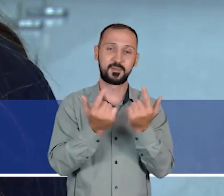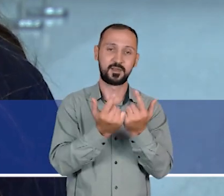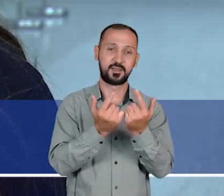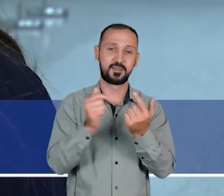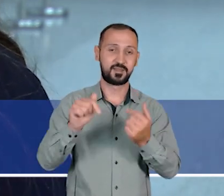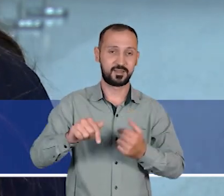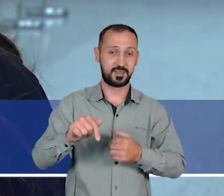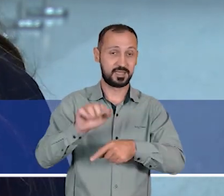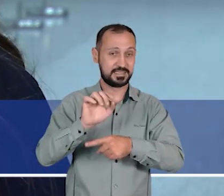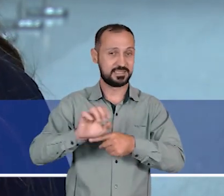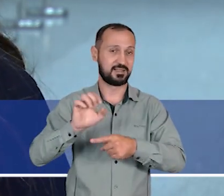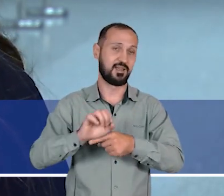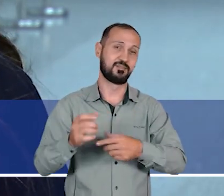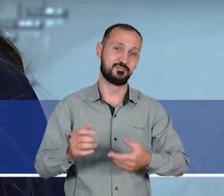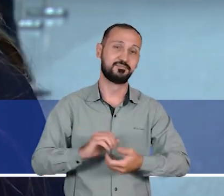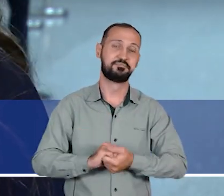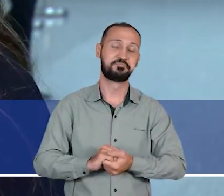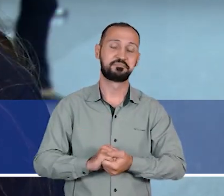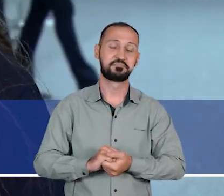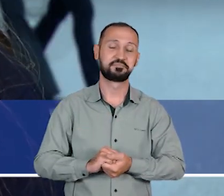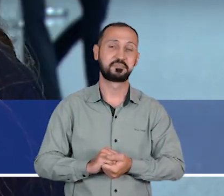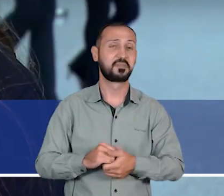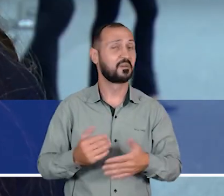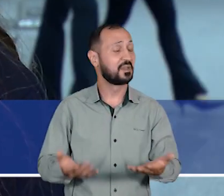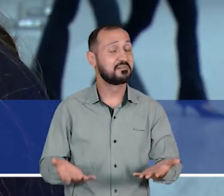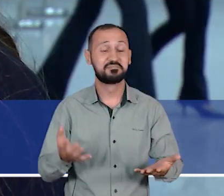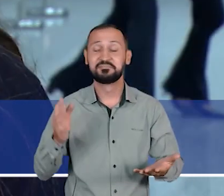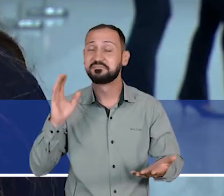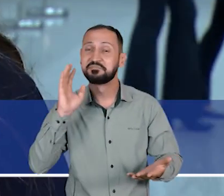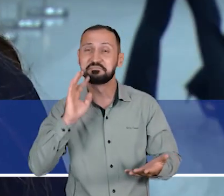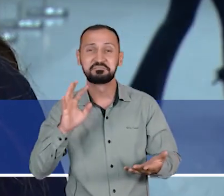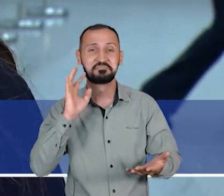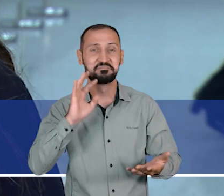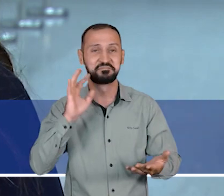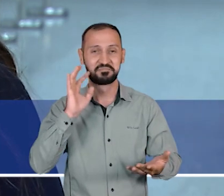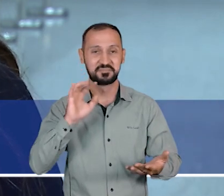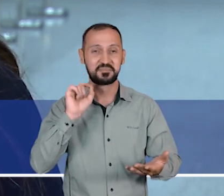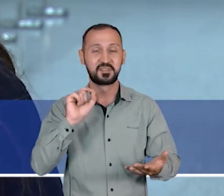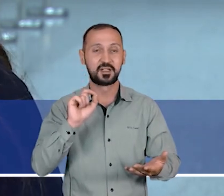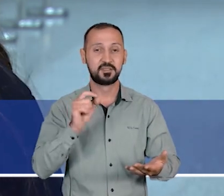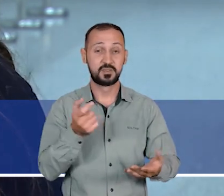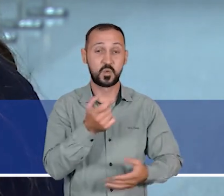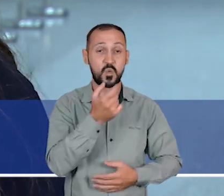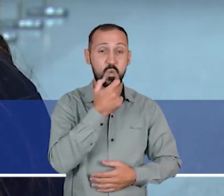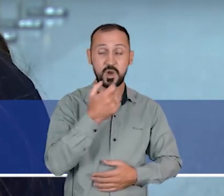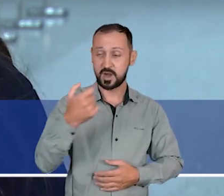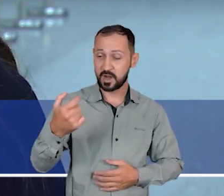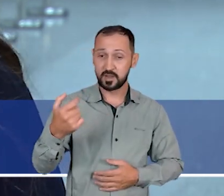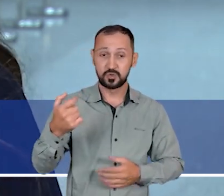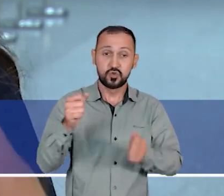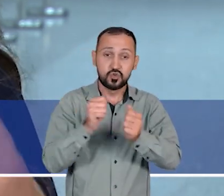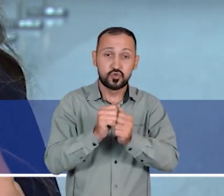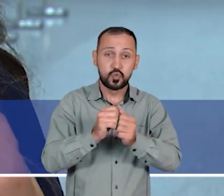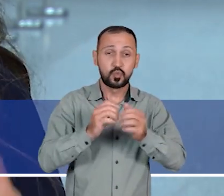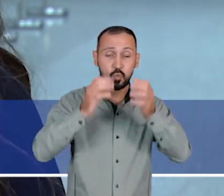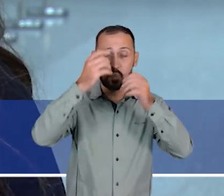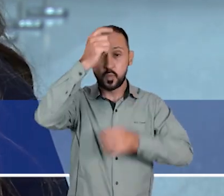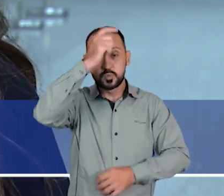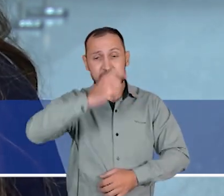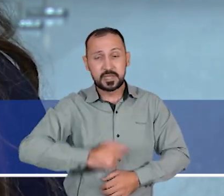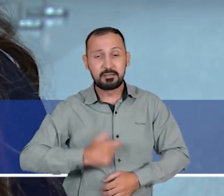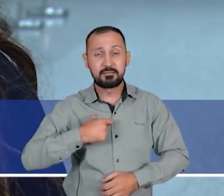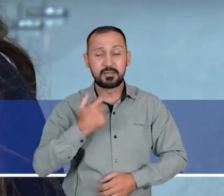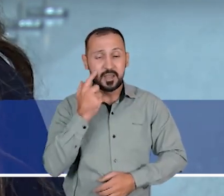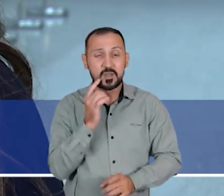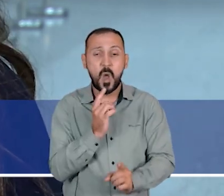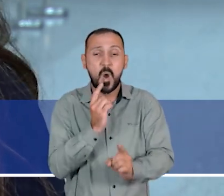Assembleia Legislativa do nosso estado. Então, assim, é bacana a gente colocar a parte de inglês junto com a parte de